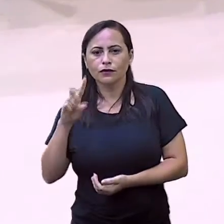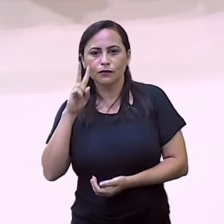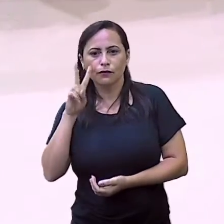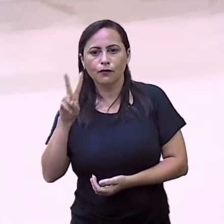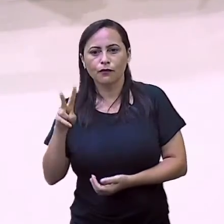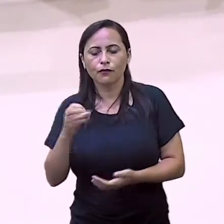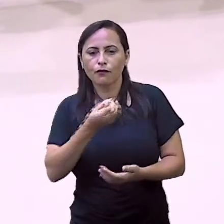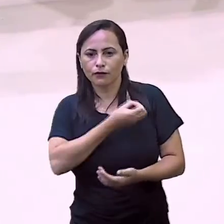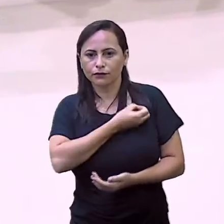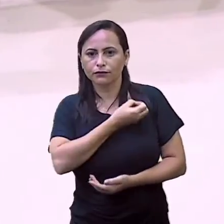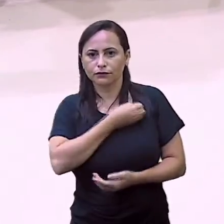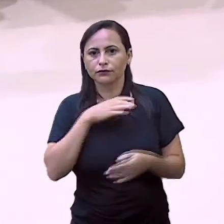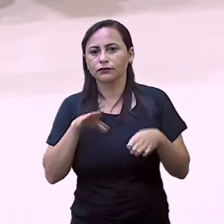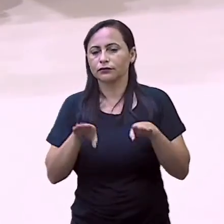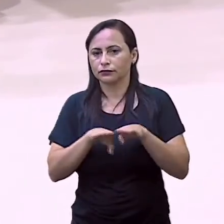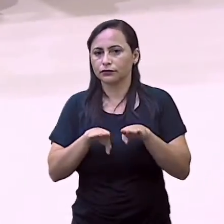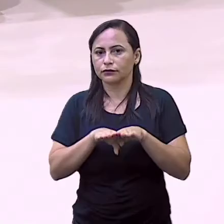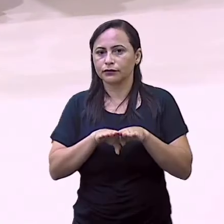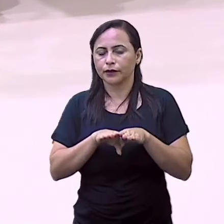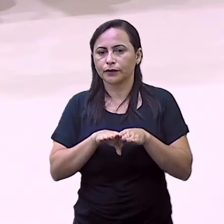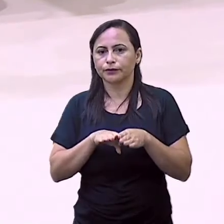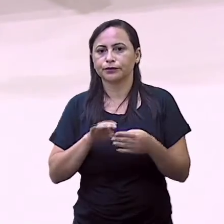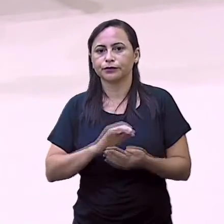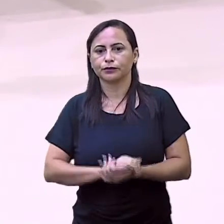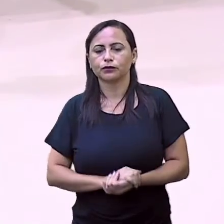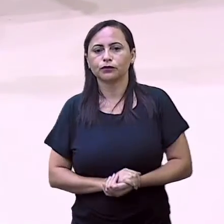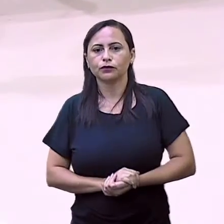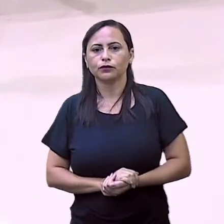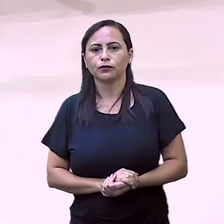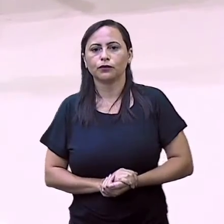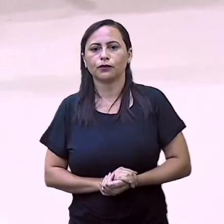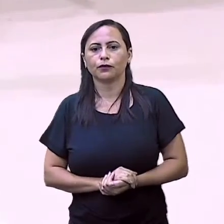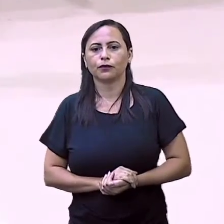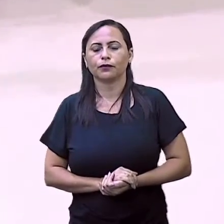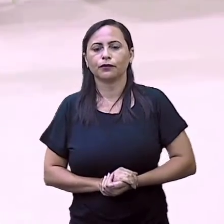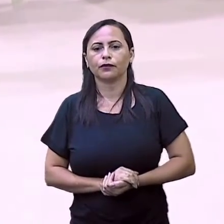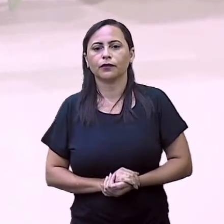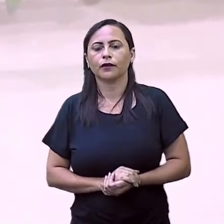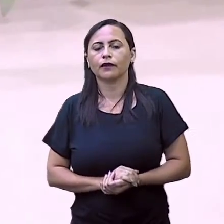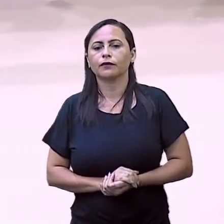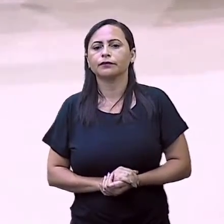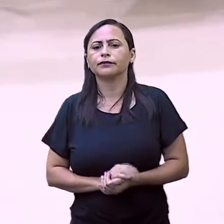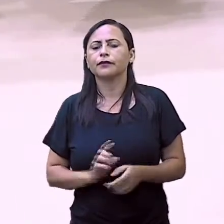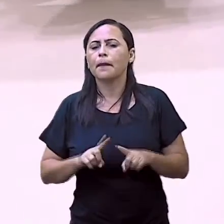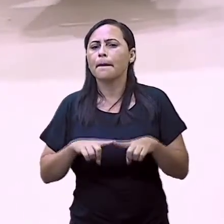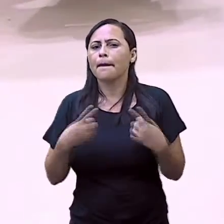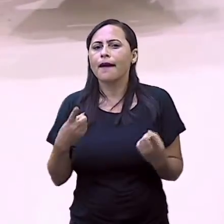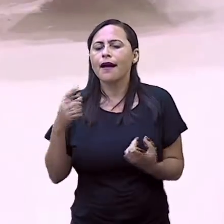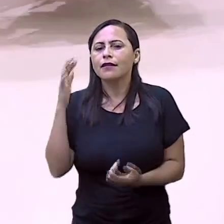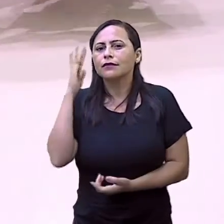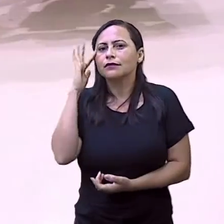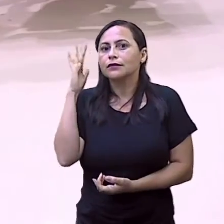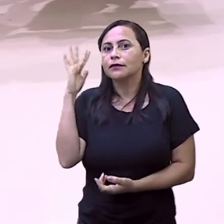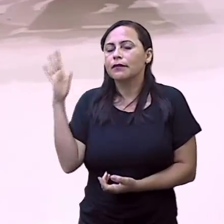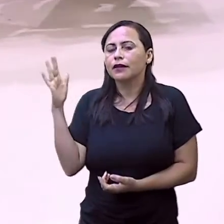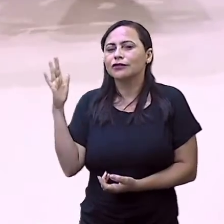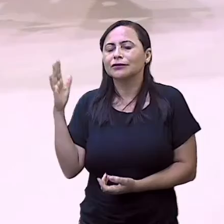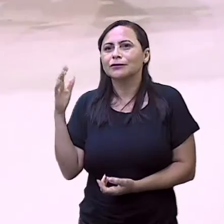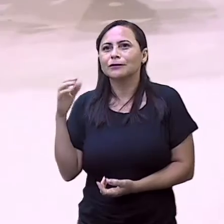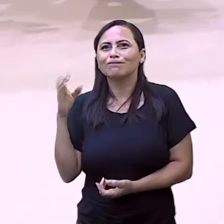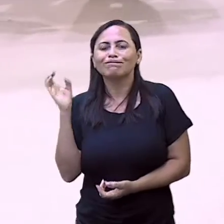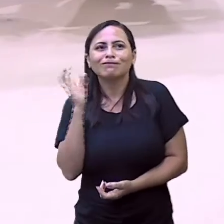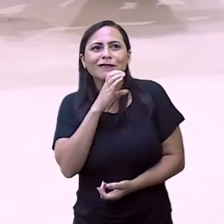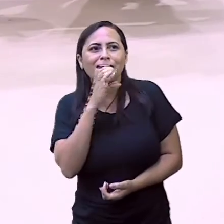Vendo? A numeração que vai ter aqui de um ponto a outro ponto. Mas, vamos imaginar que eu estou com muita